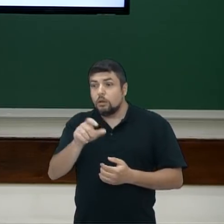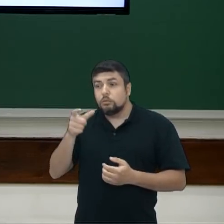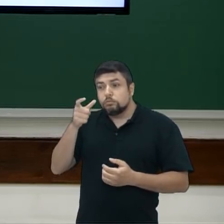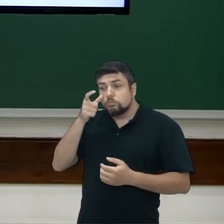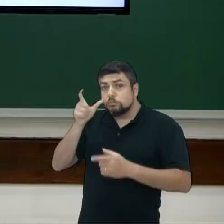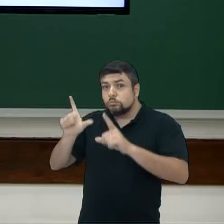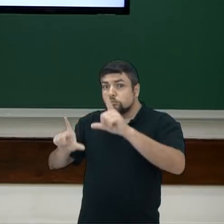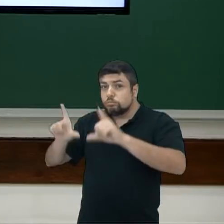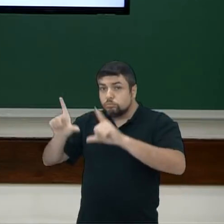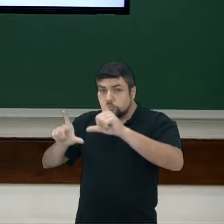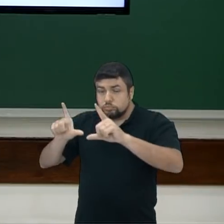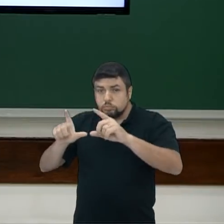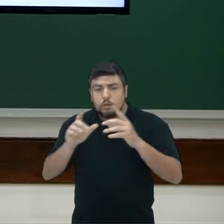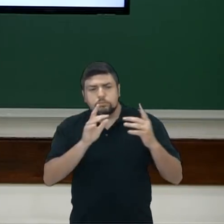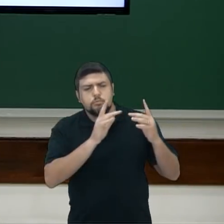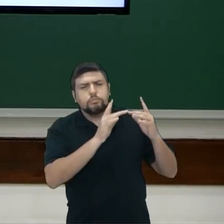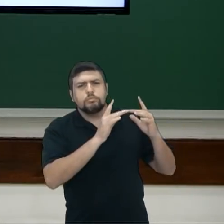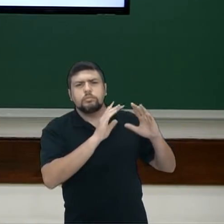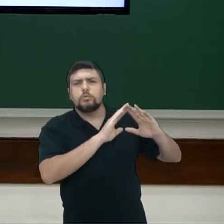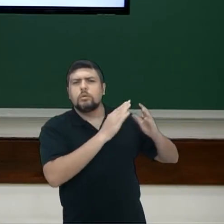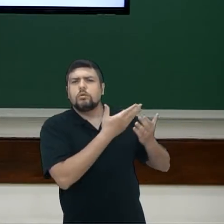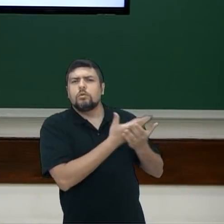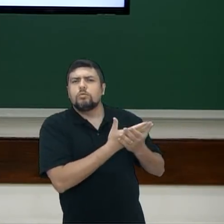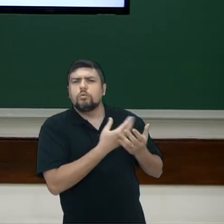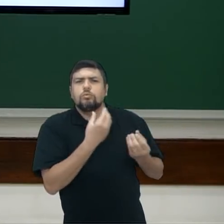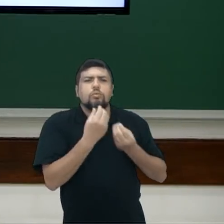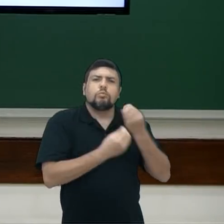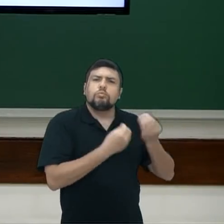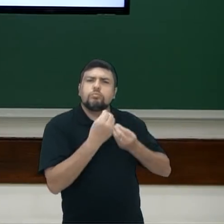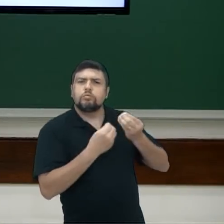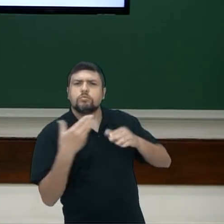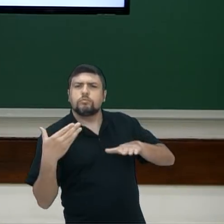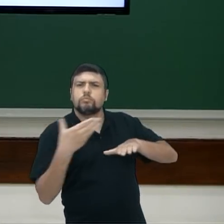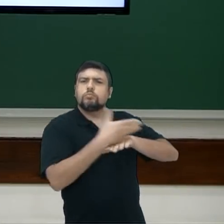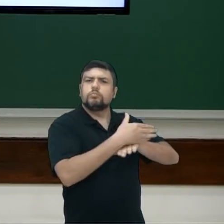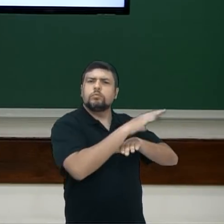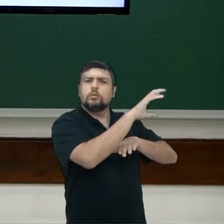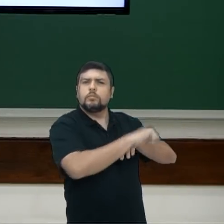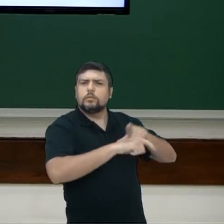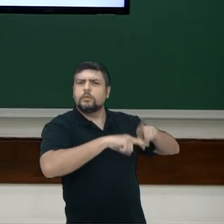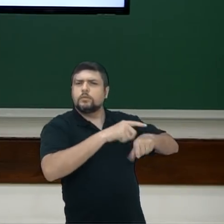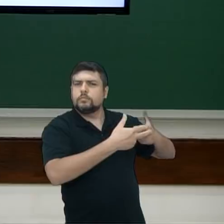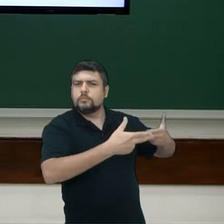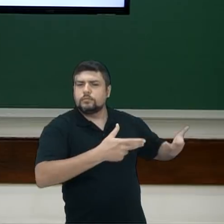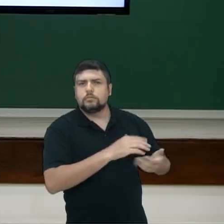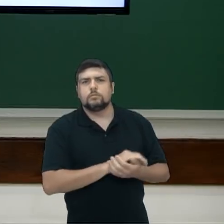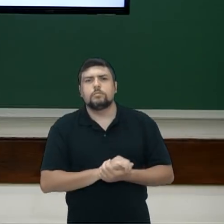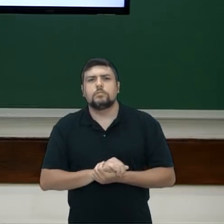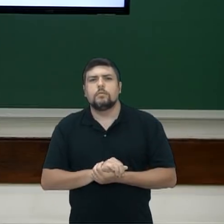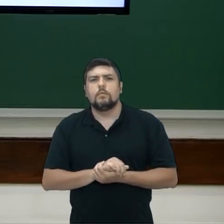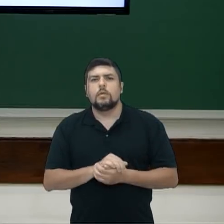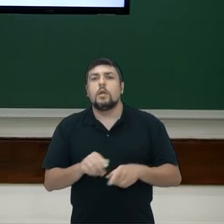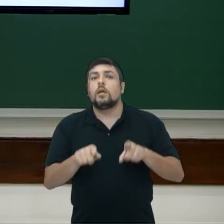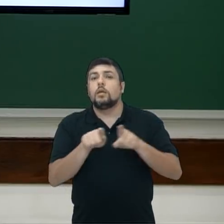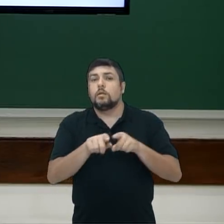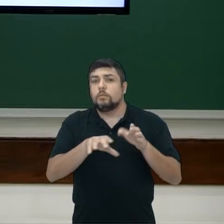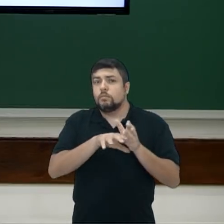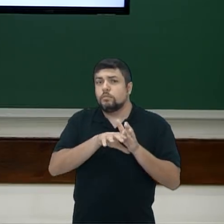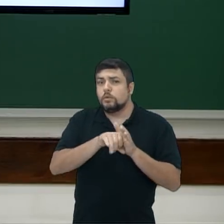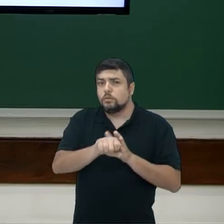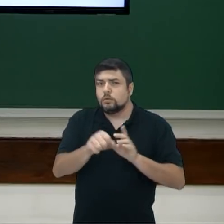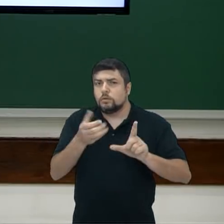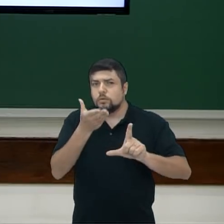de comunicar a escola, ver com a escola como é que você pega o seu material. Não pode esquecer também do quê? De clicar no link para a